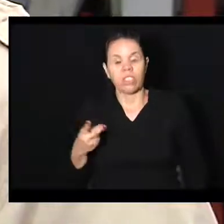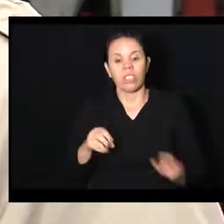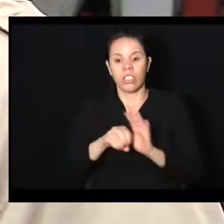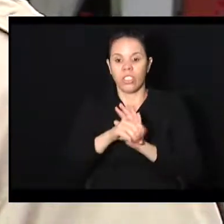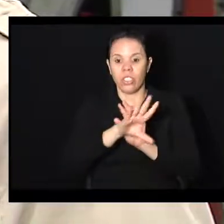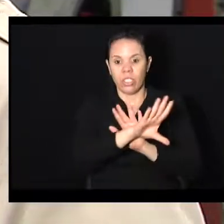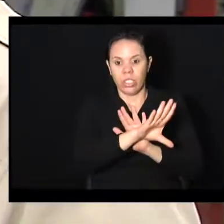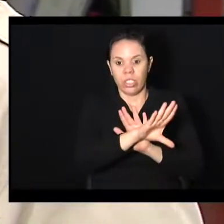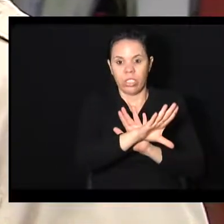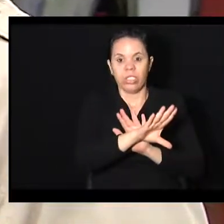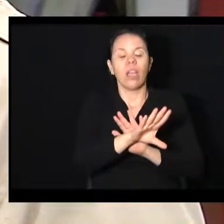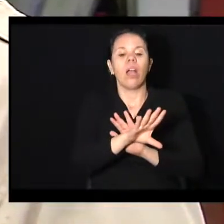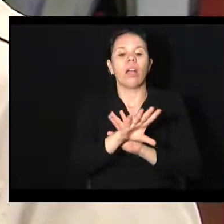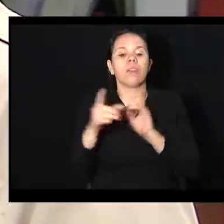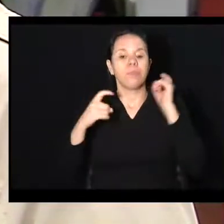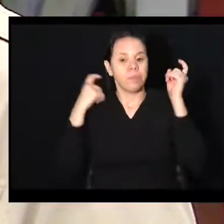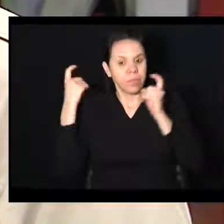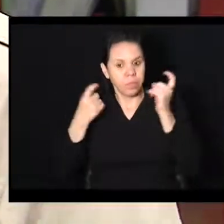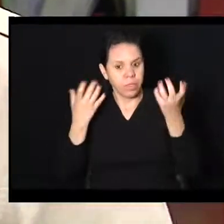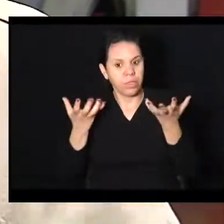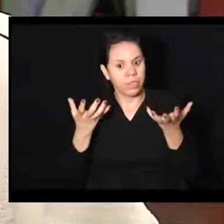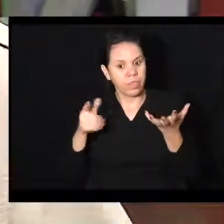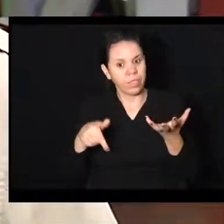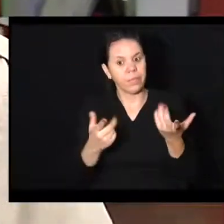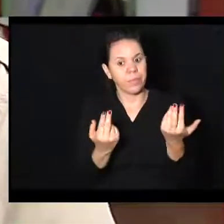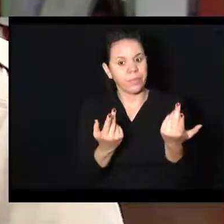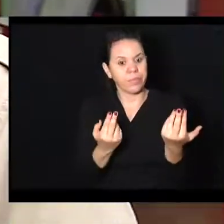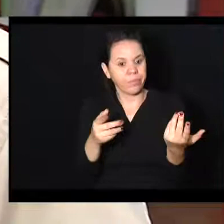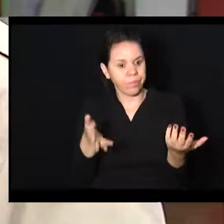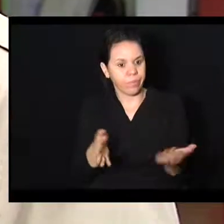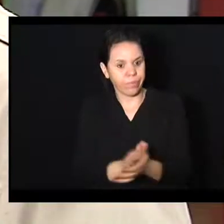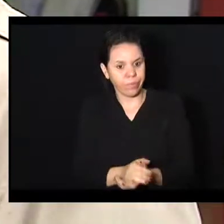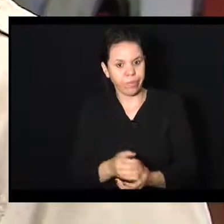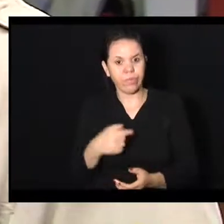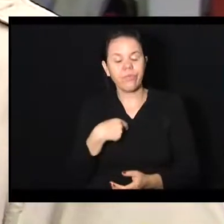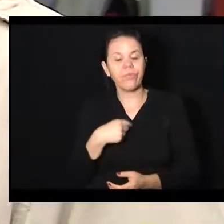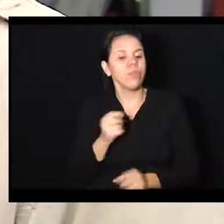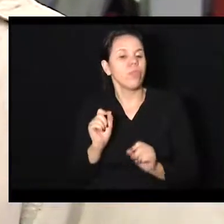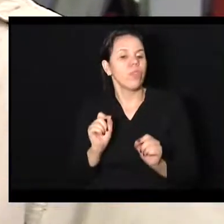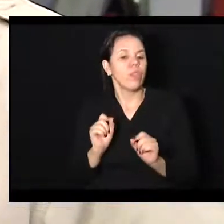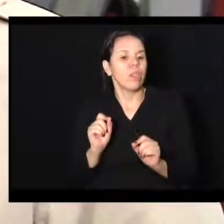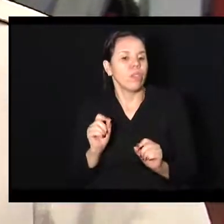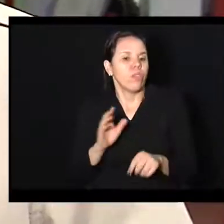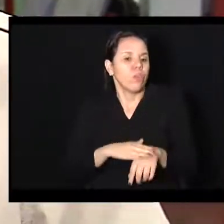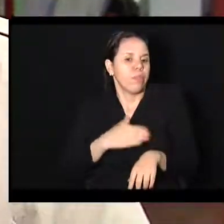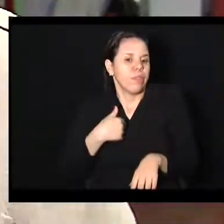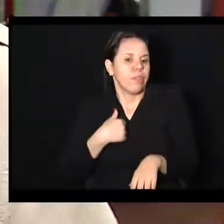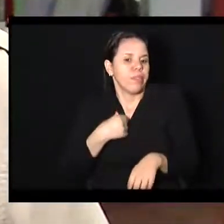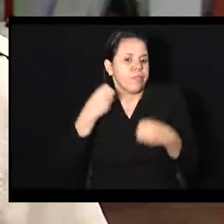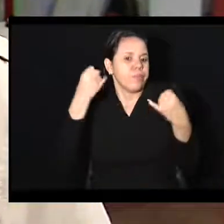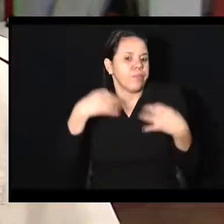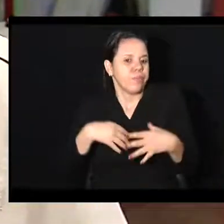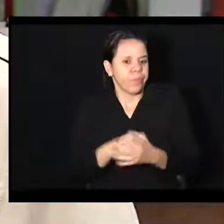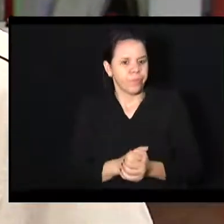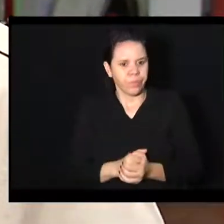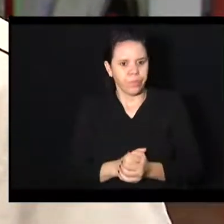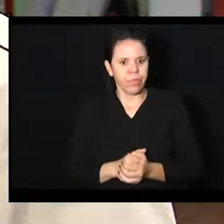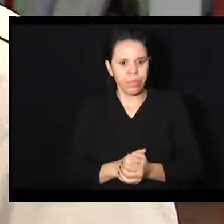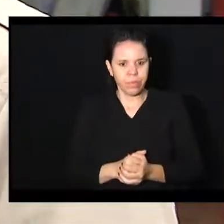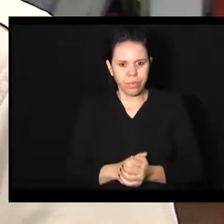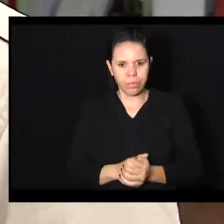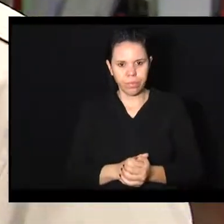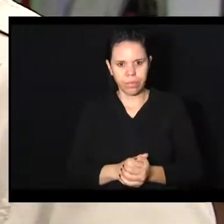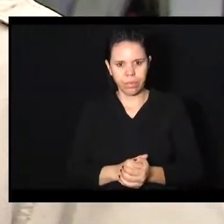preocupações que existiam. E o que eu ressaltei quando da minha fala é que os munícipes que têm